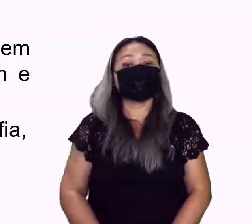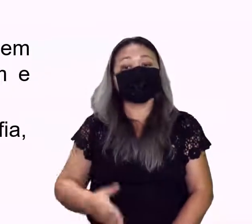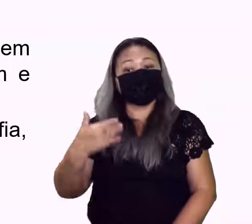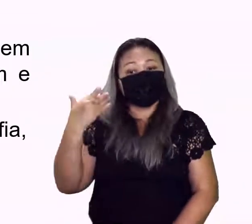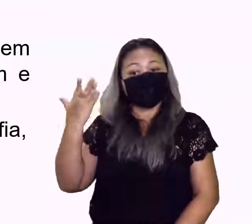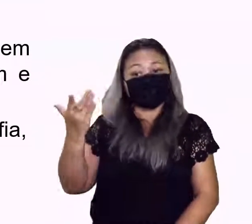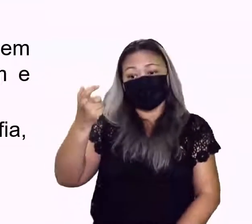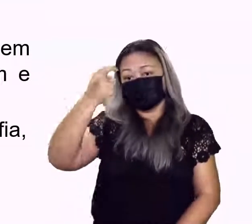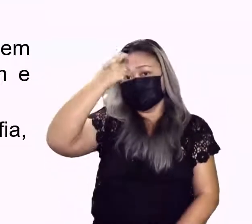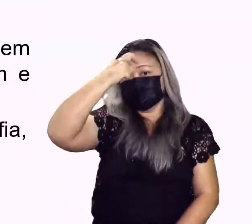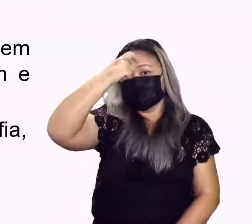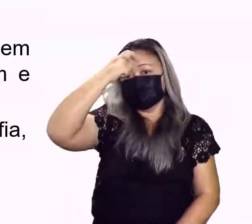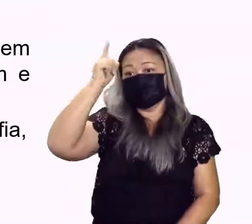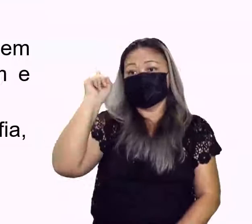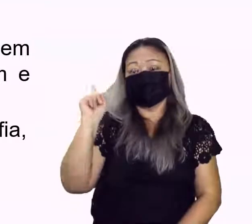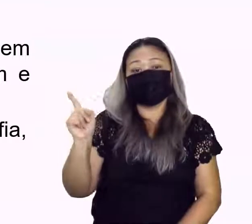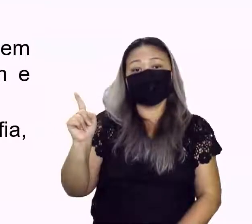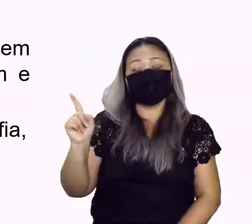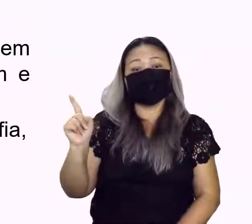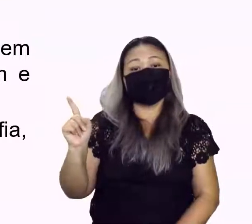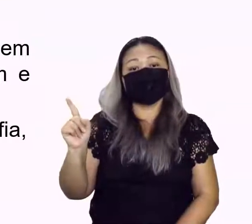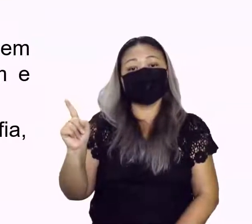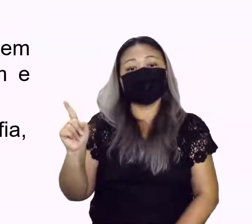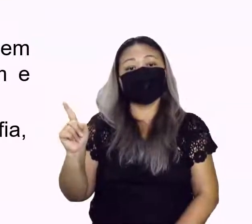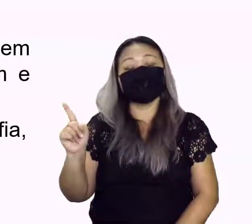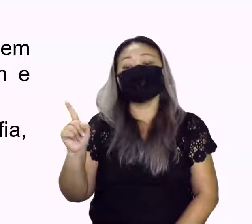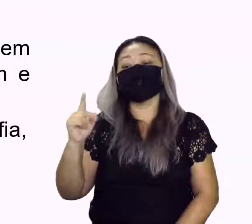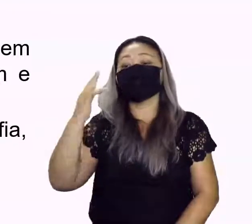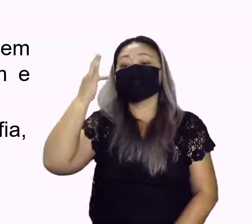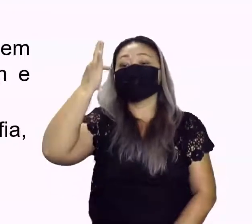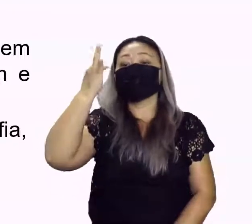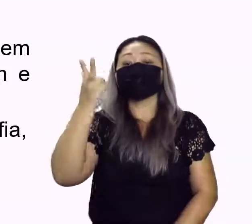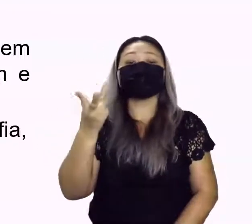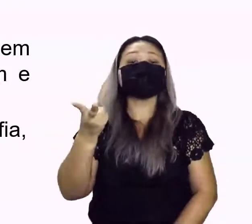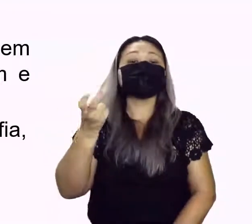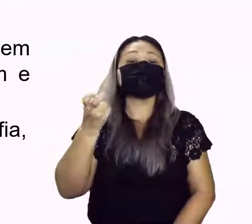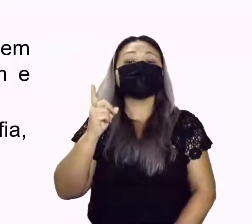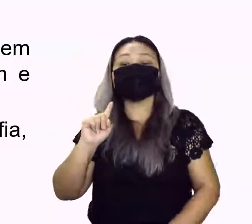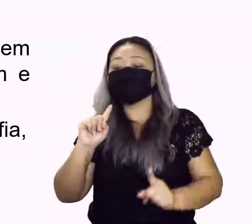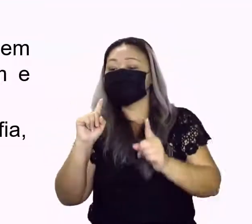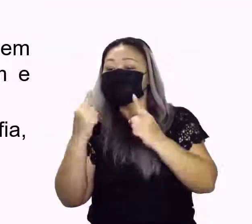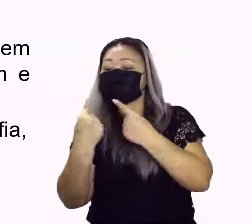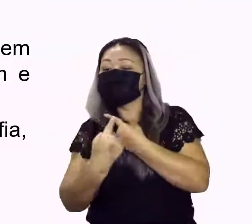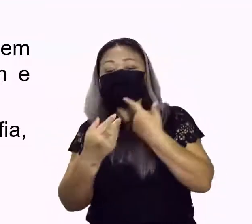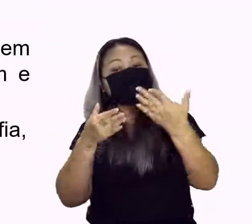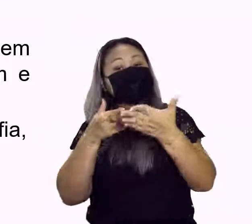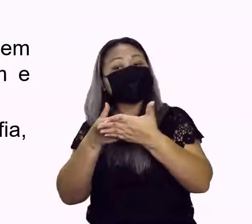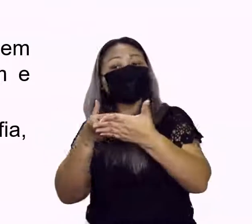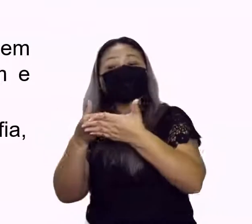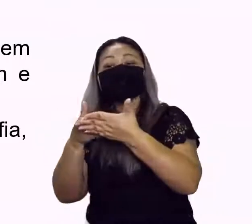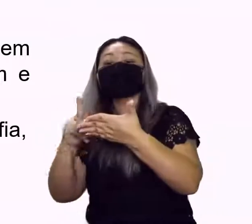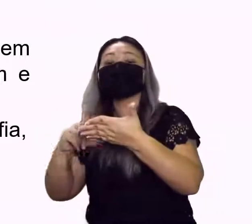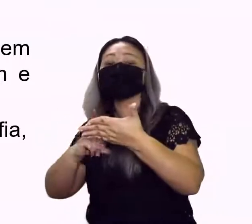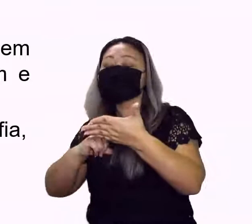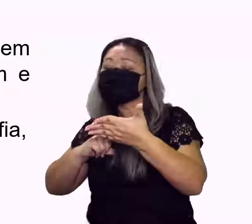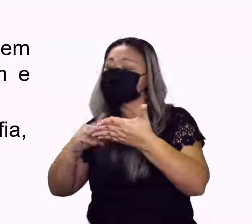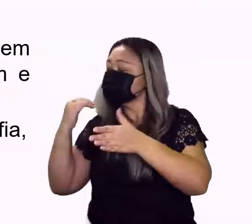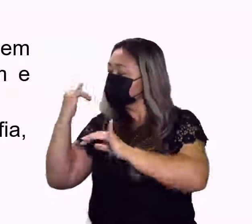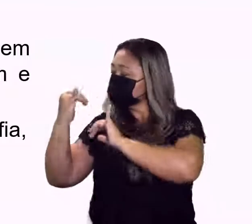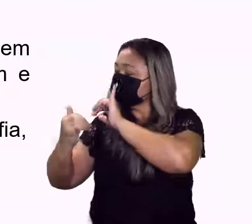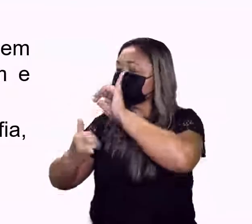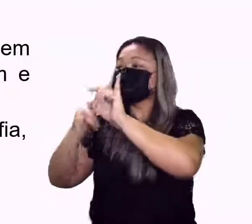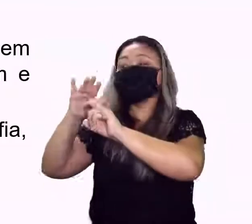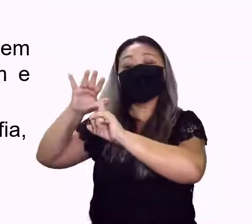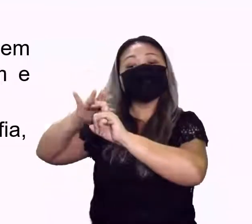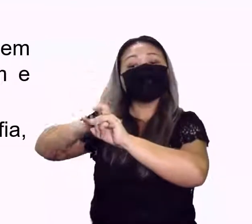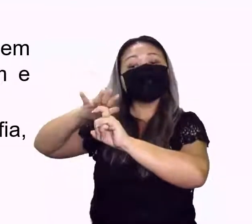Essa consciência, ó, vamos lá, filosófico, percebendo as contradições e limitações presentes na narrativa